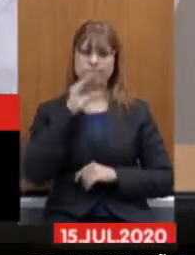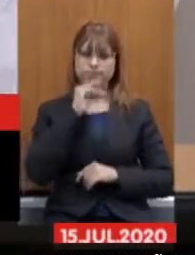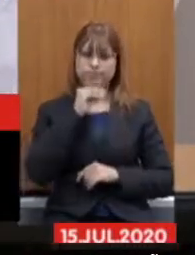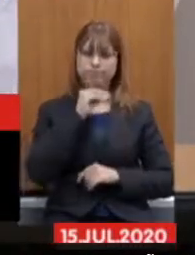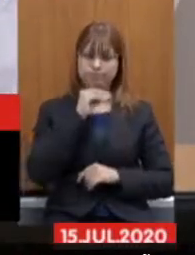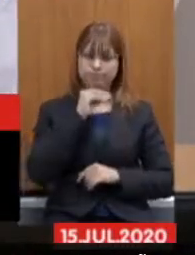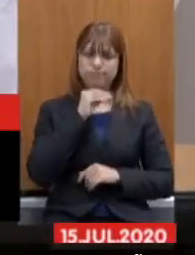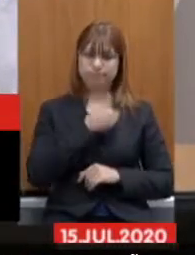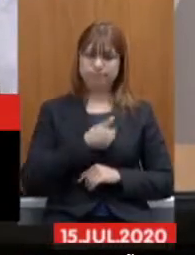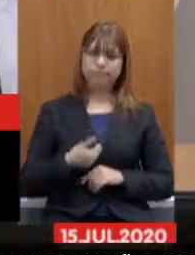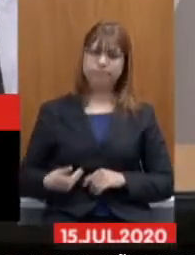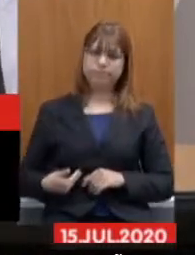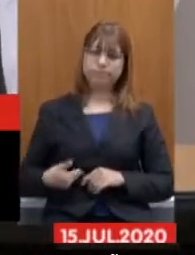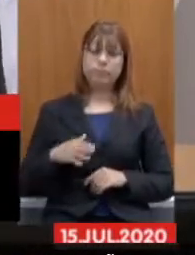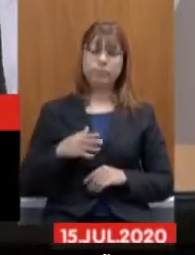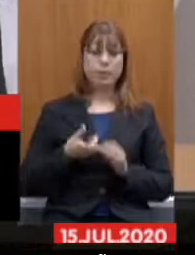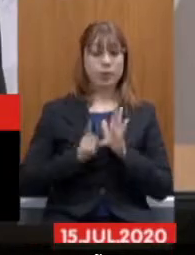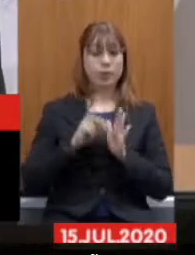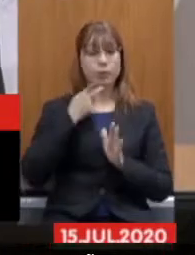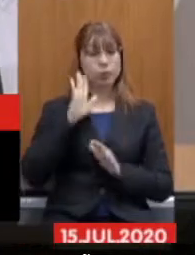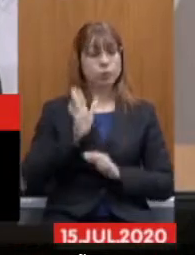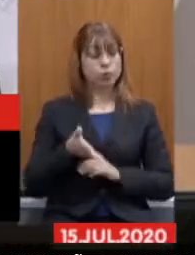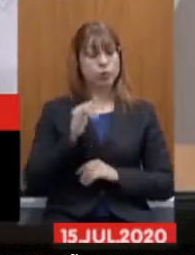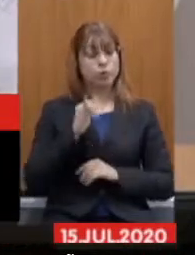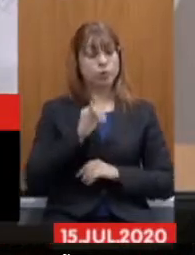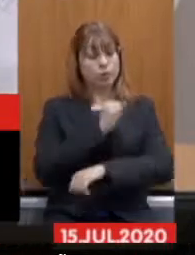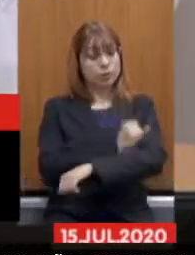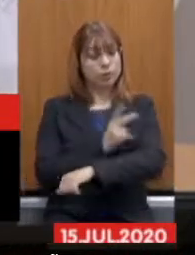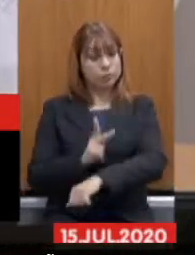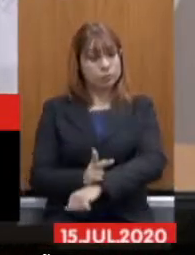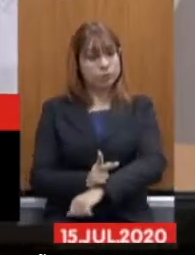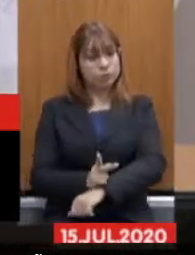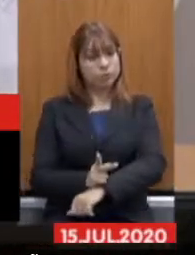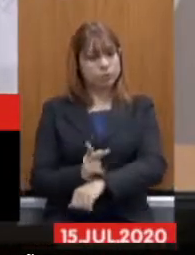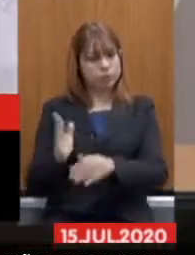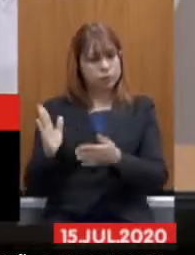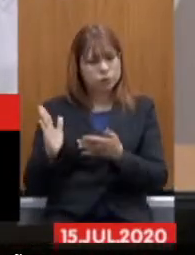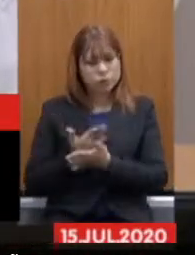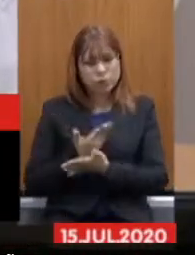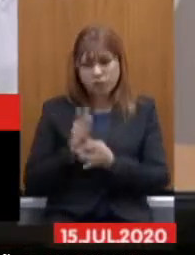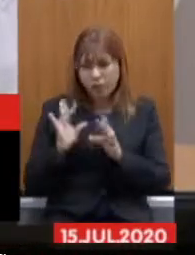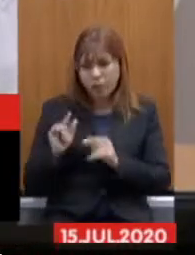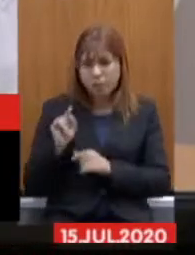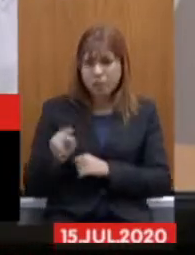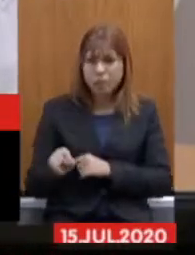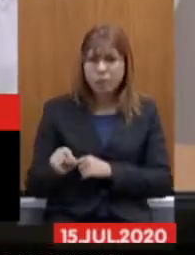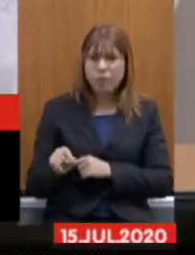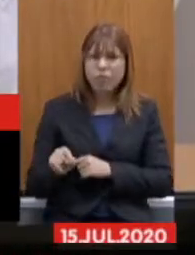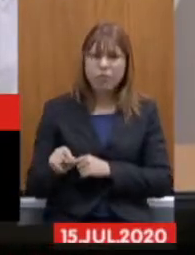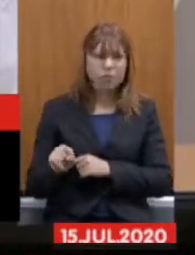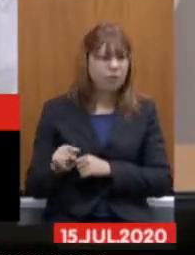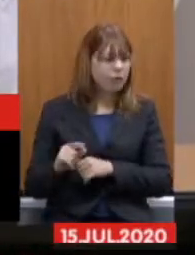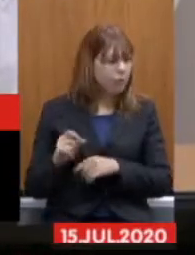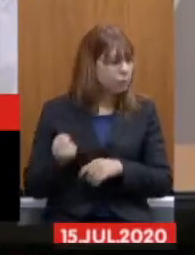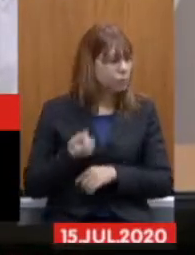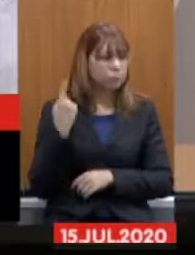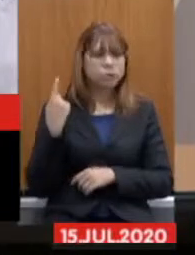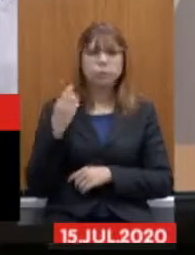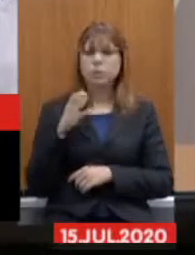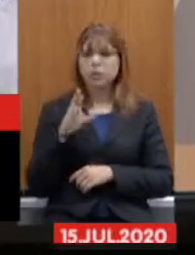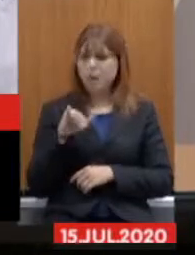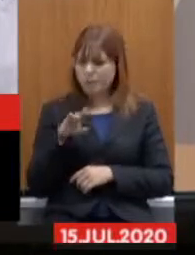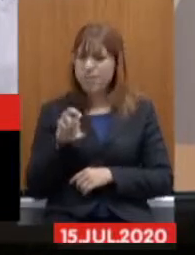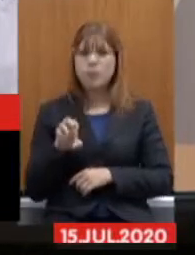e já foi dito sobre pis.na extinção via fatiamento de pe sem justificativa plausível é um crime e